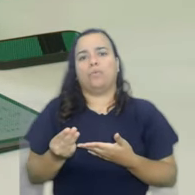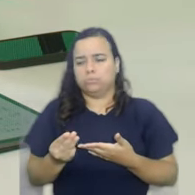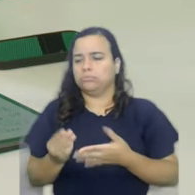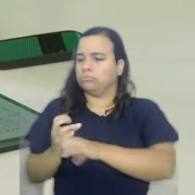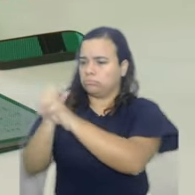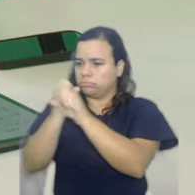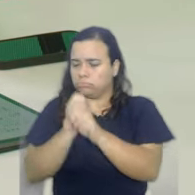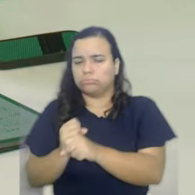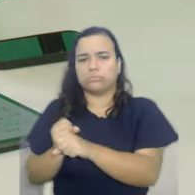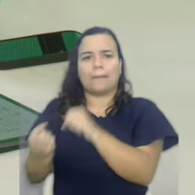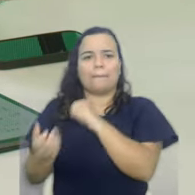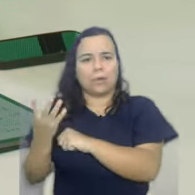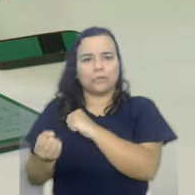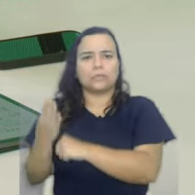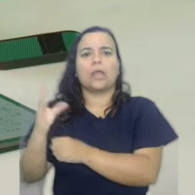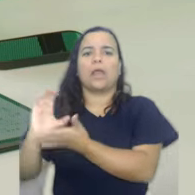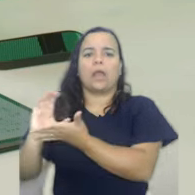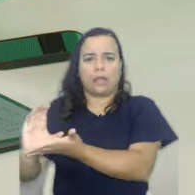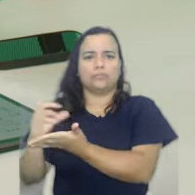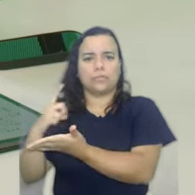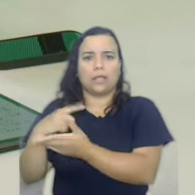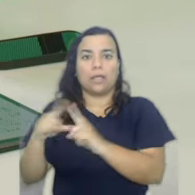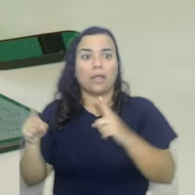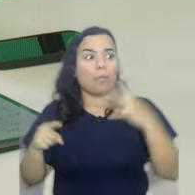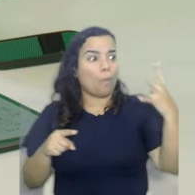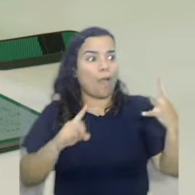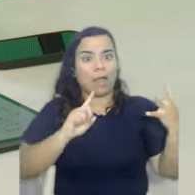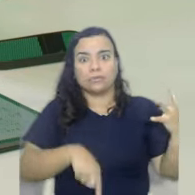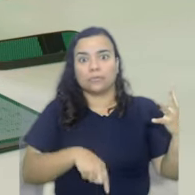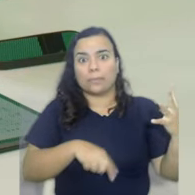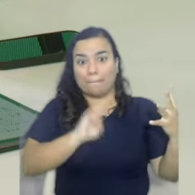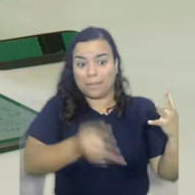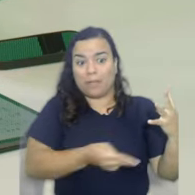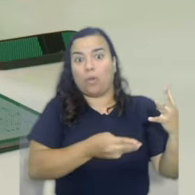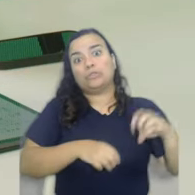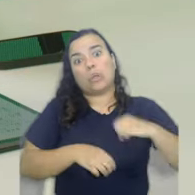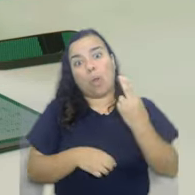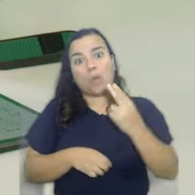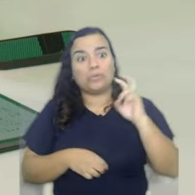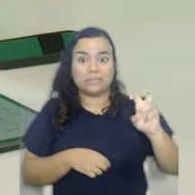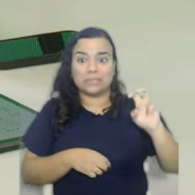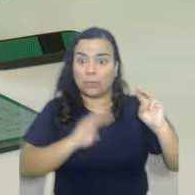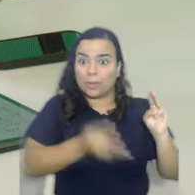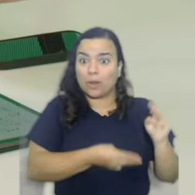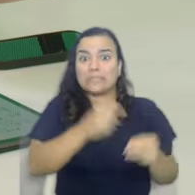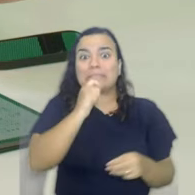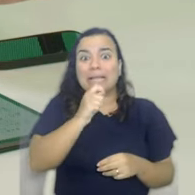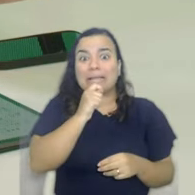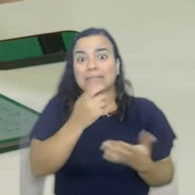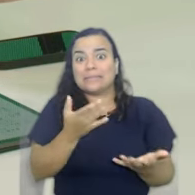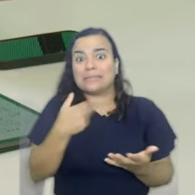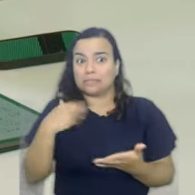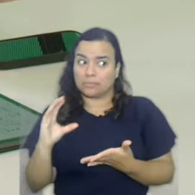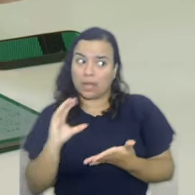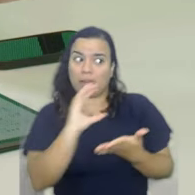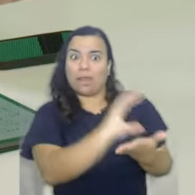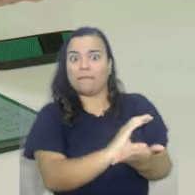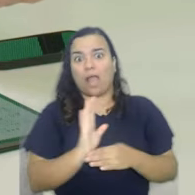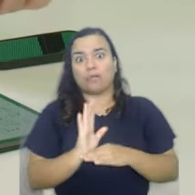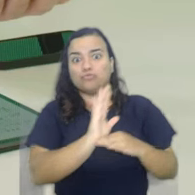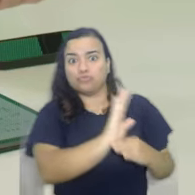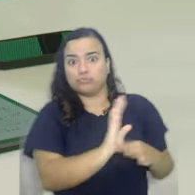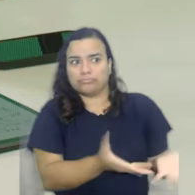Eu tenho um baita de um mercado aqui e se eu levar crédito ele cresce a partir do momento que eu levar fomento né